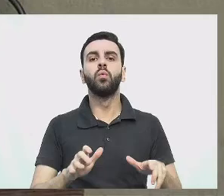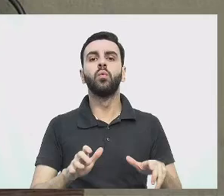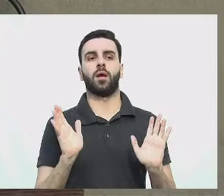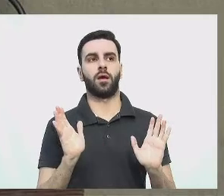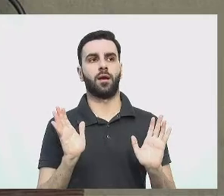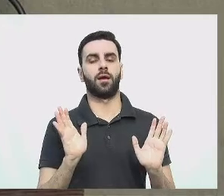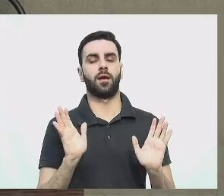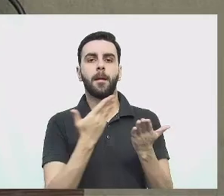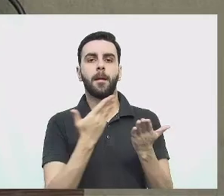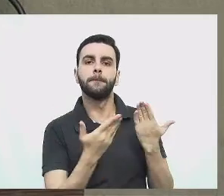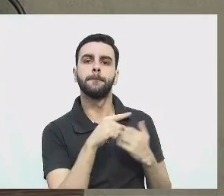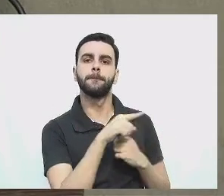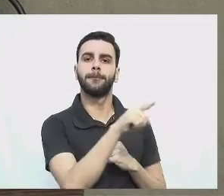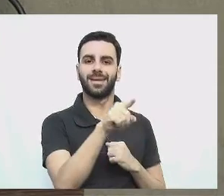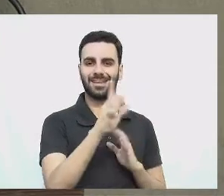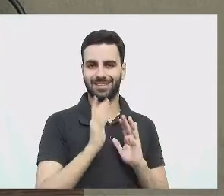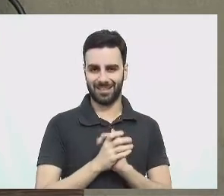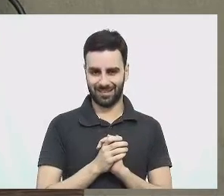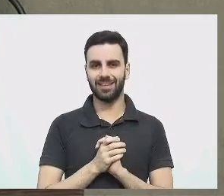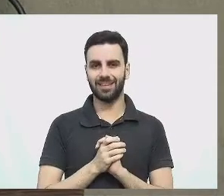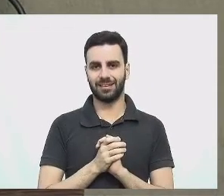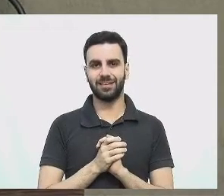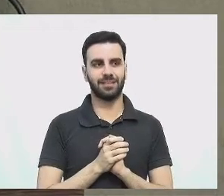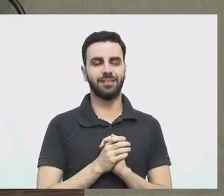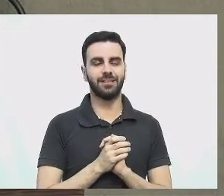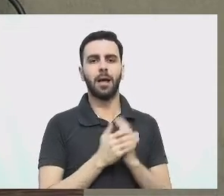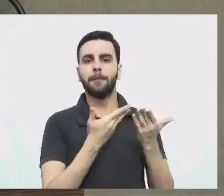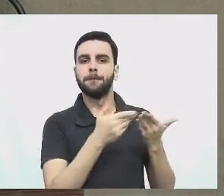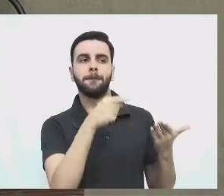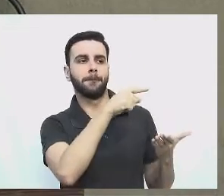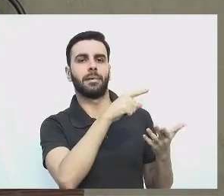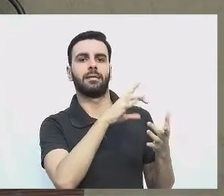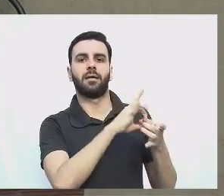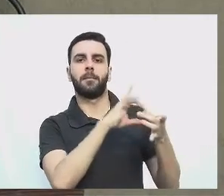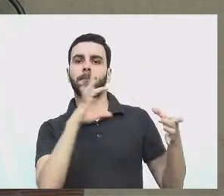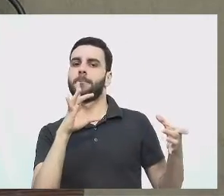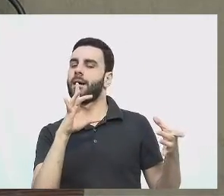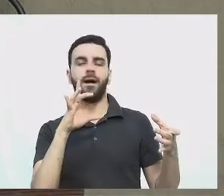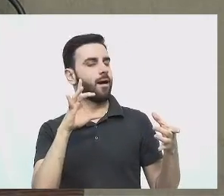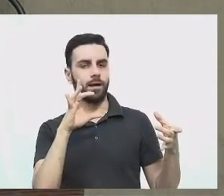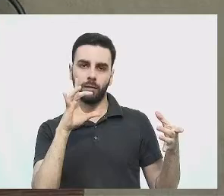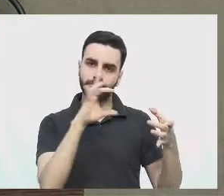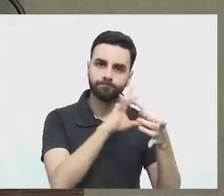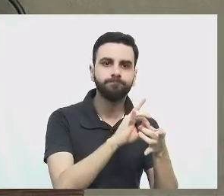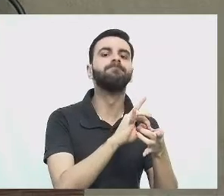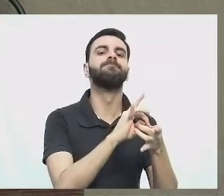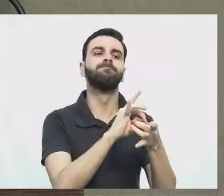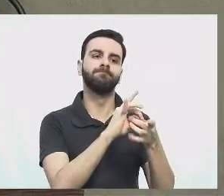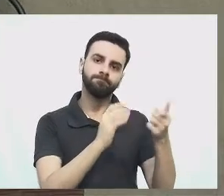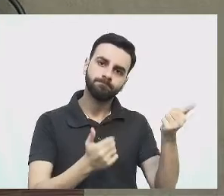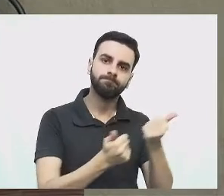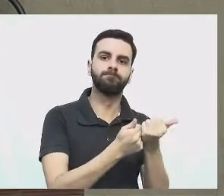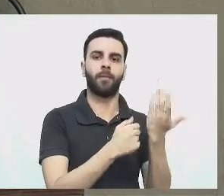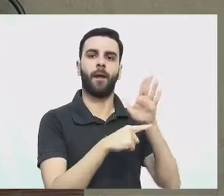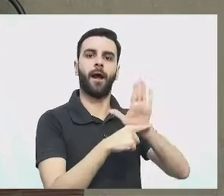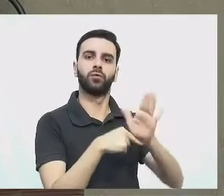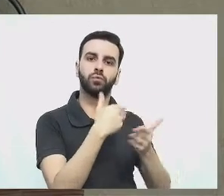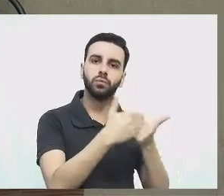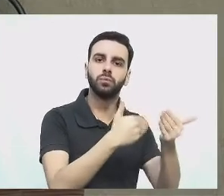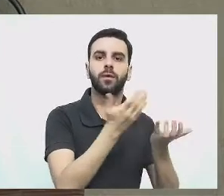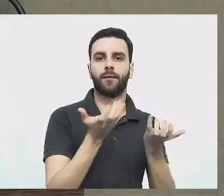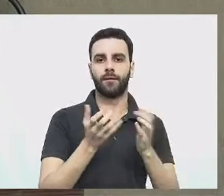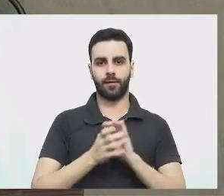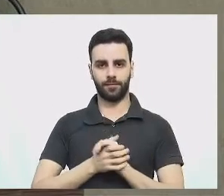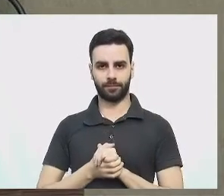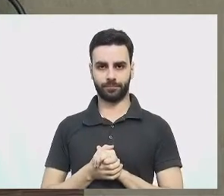deixamos, usando uma frase muito comum, deixamos para trás o nosso, os nossos alunos que estão em dificuldade financeira.